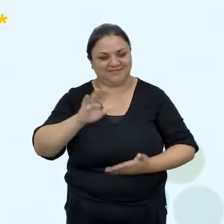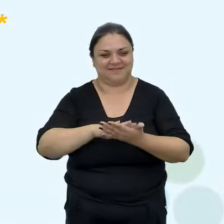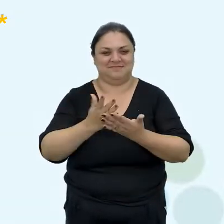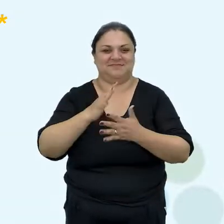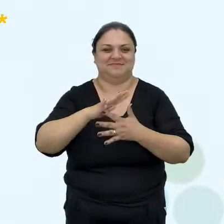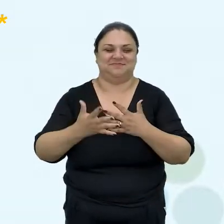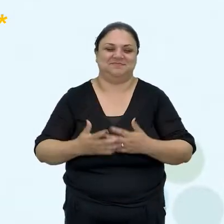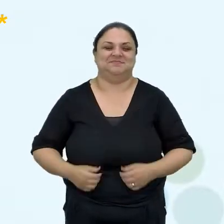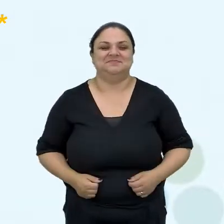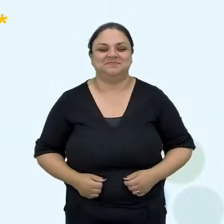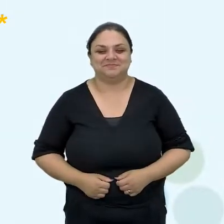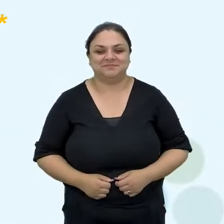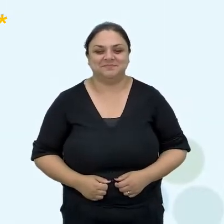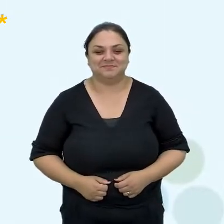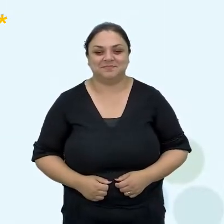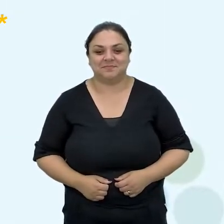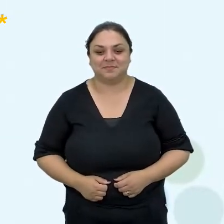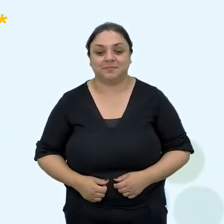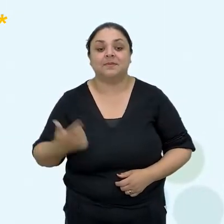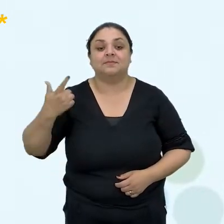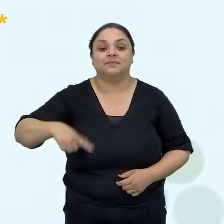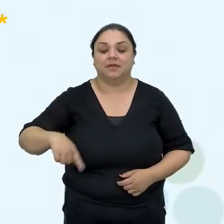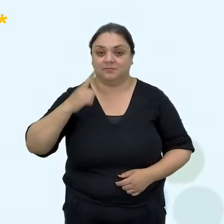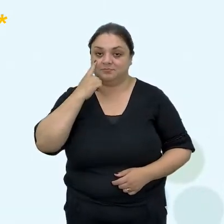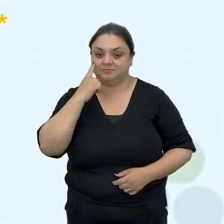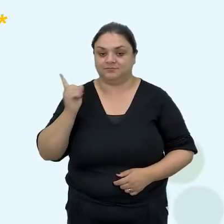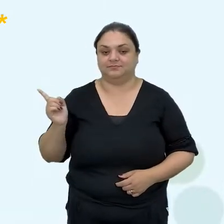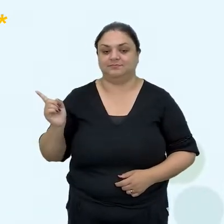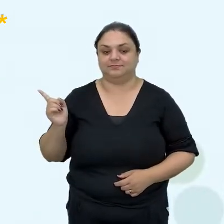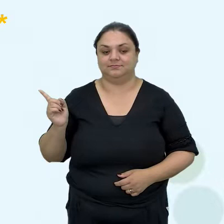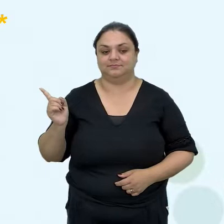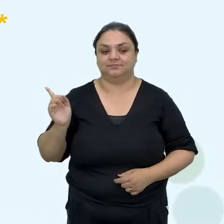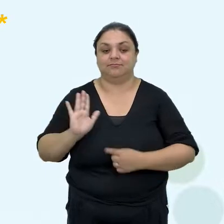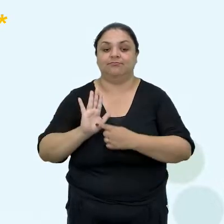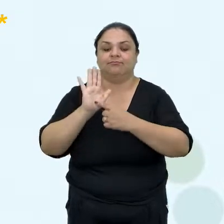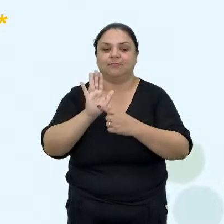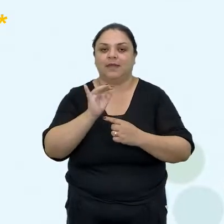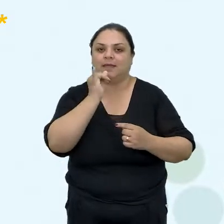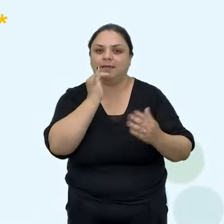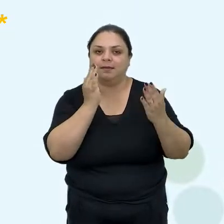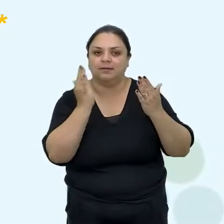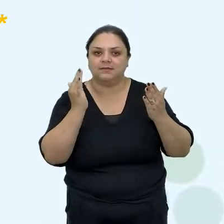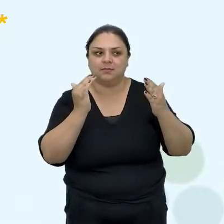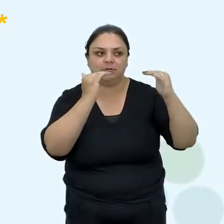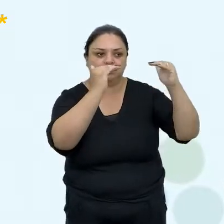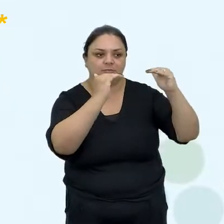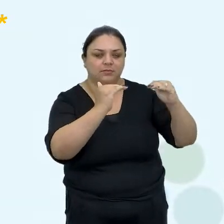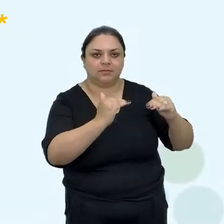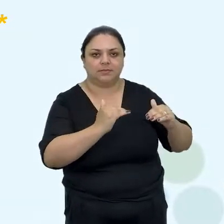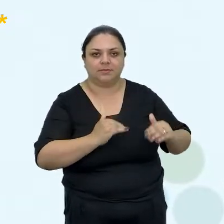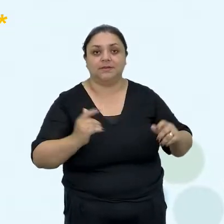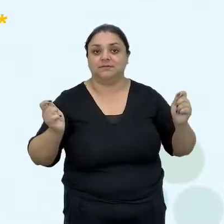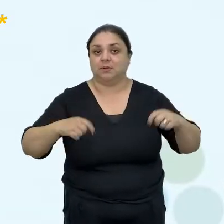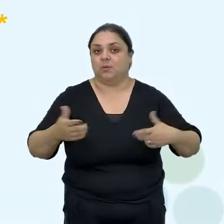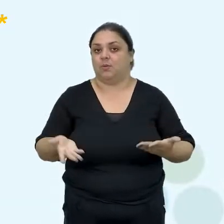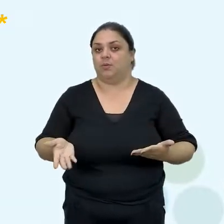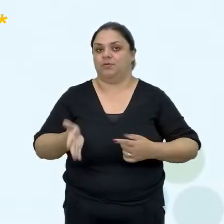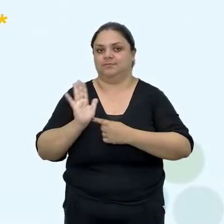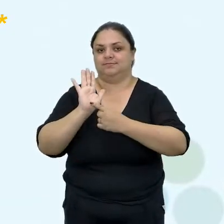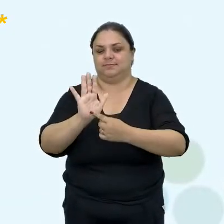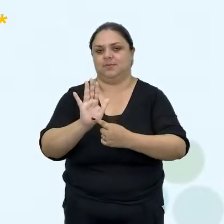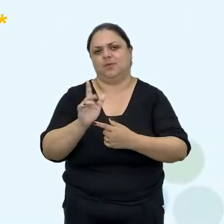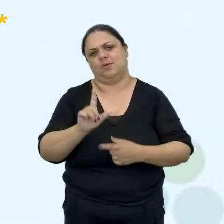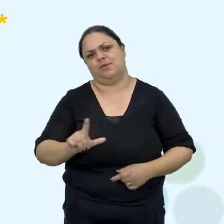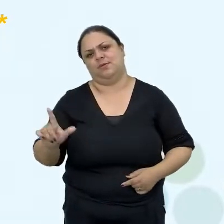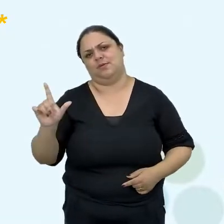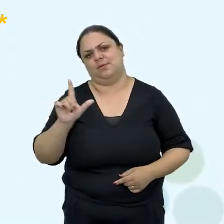isso aí. Então vamos lá. O que mais que a gente tem? E apresentar um exemplo por meio de um esquema, que é justamente o que a gente vai mostrar hoje. Claro,